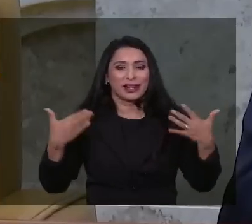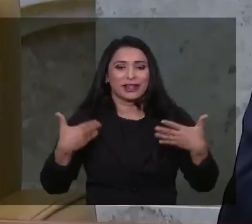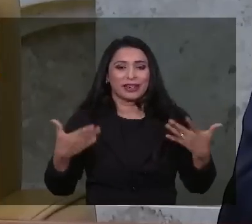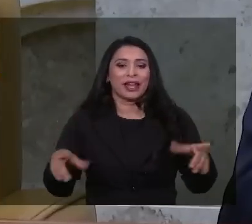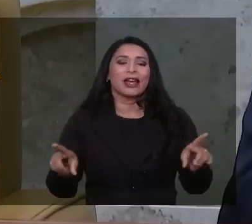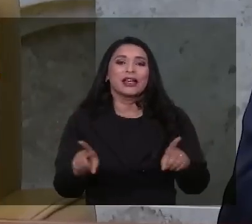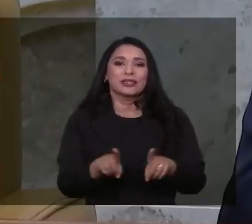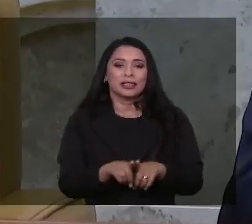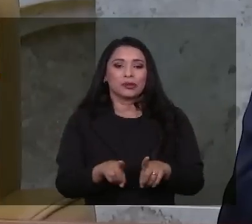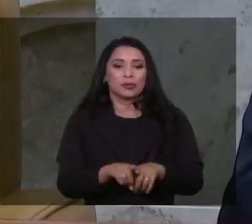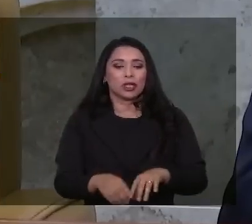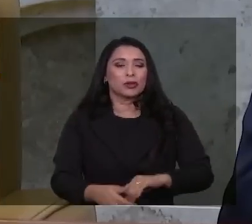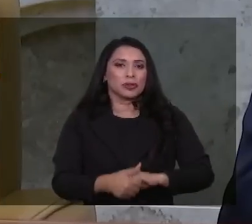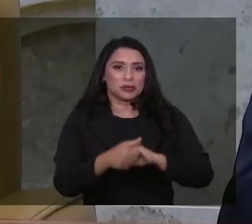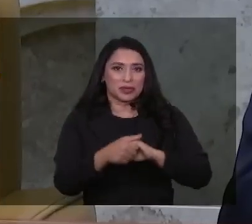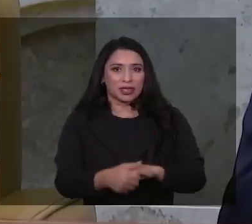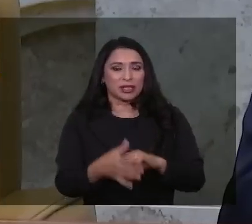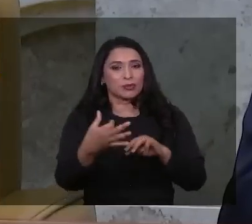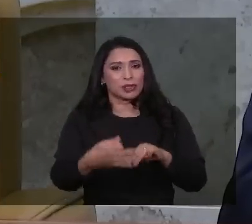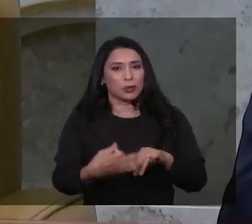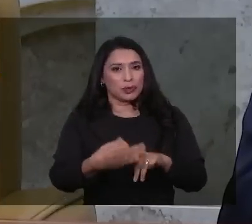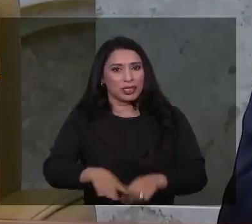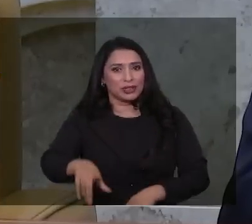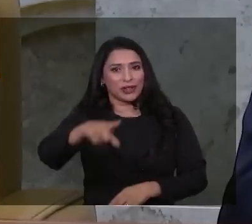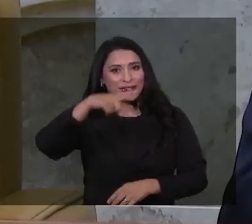cumprimentos igualmente ao ministro Edson Fachin,